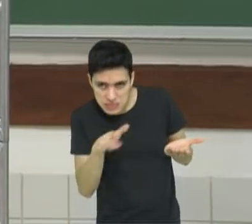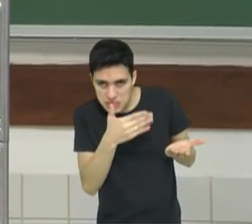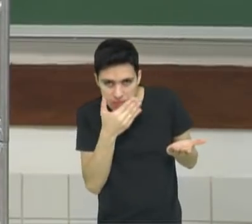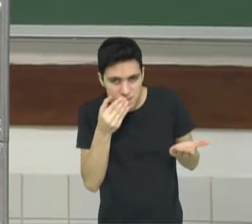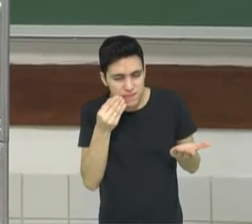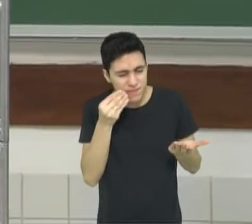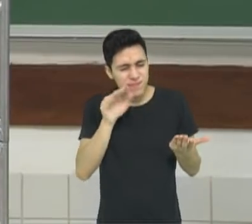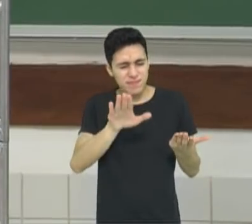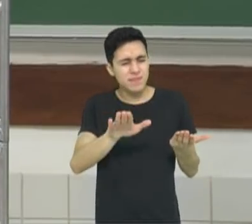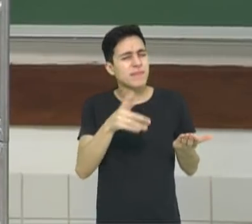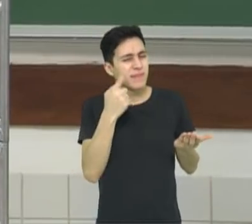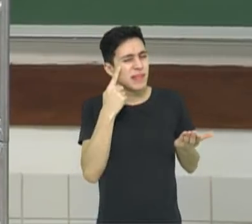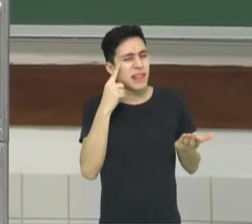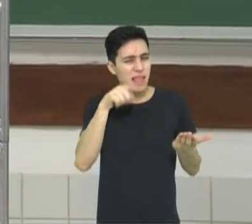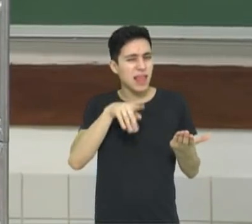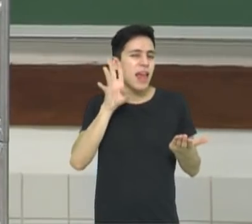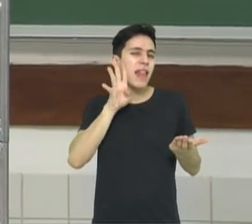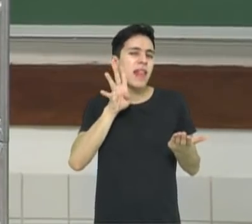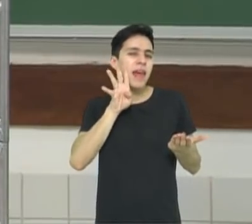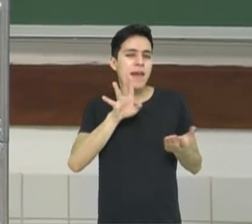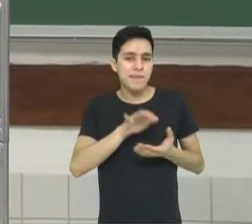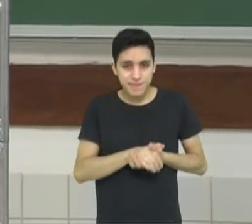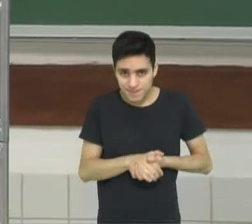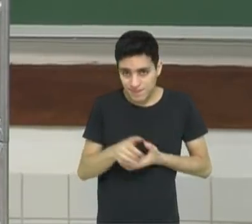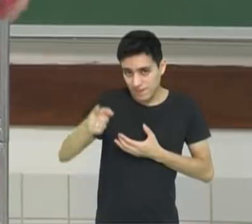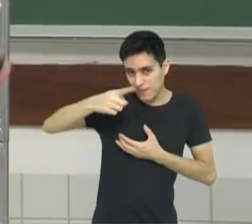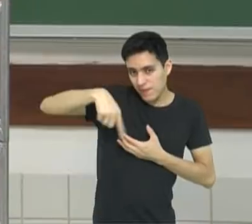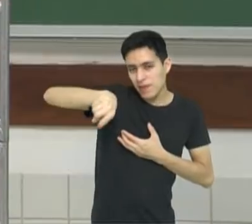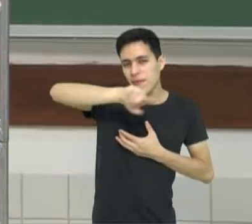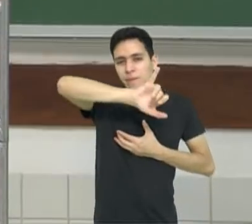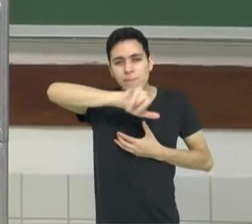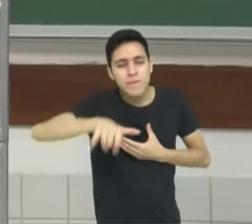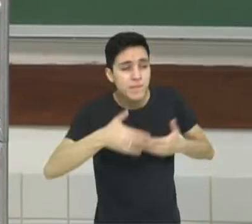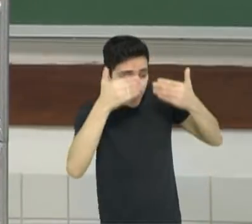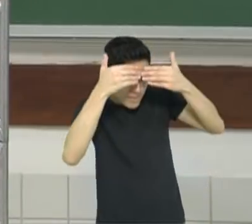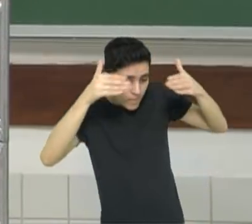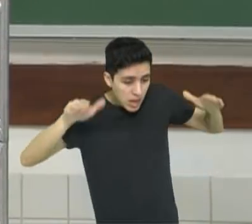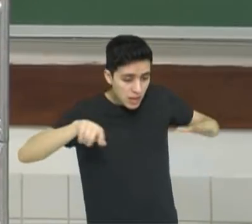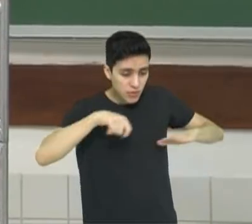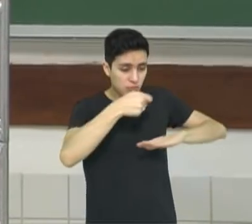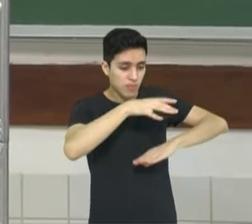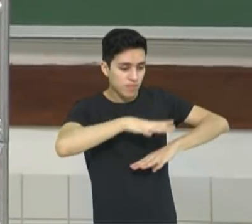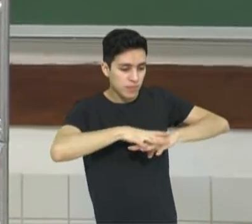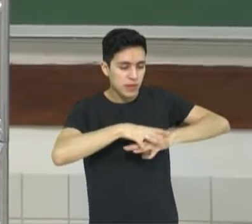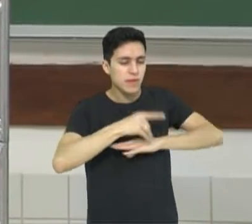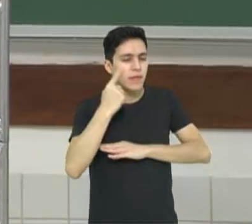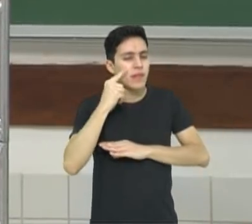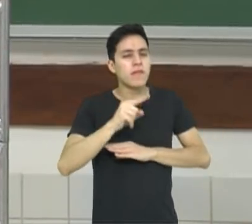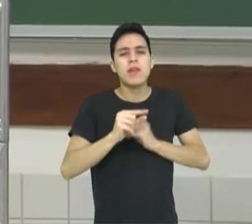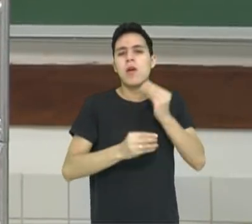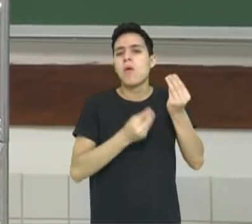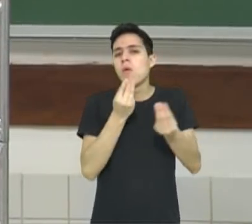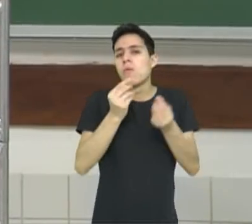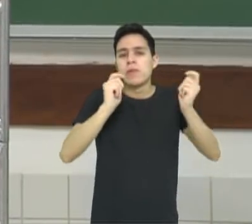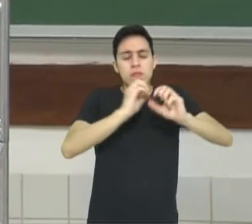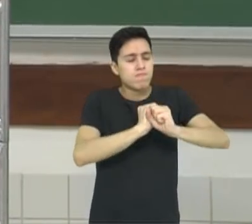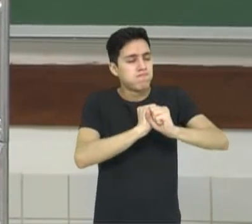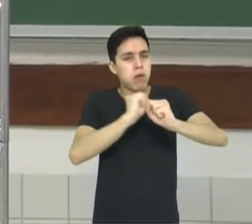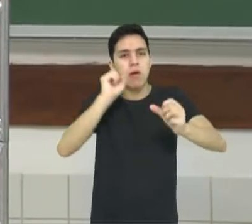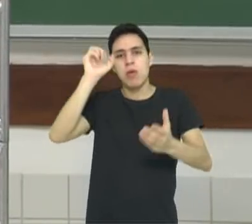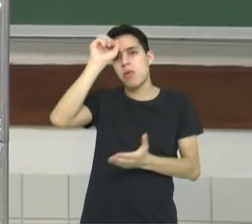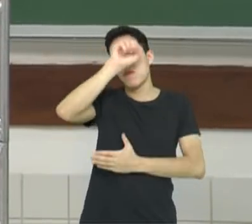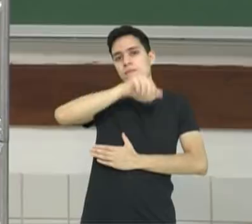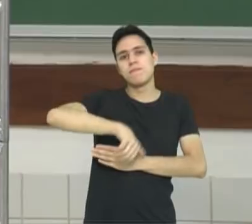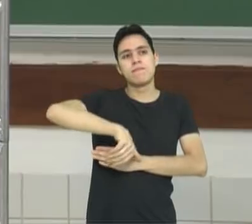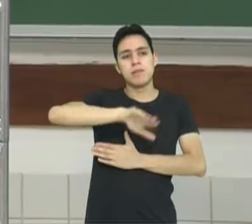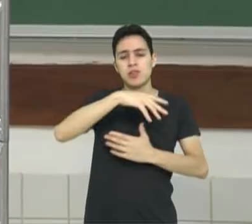Mas é sim. Deixe abrir os horizontes para a matemática. Você vai ver contigo que você pode aprender e aprender melhor